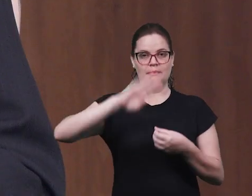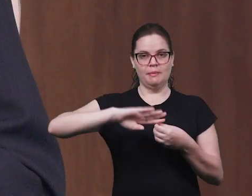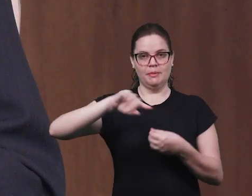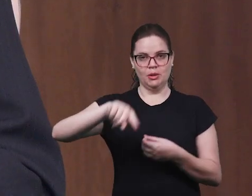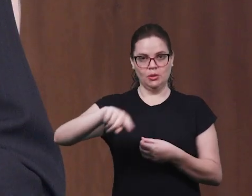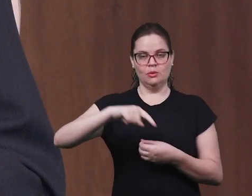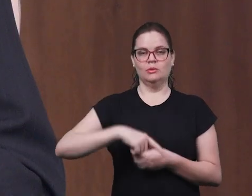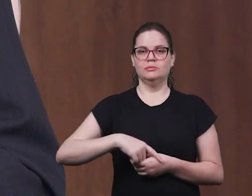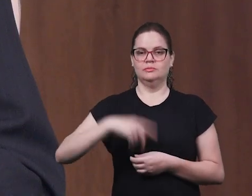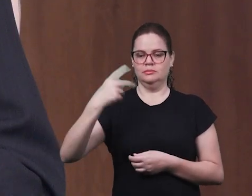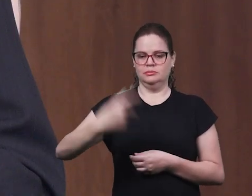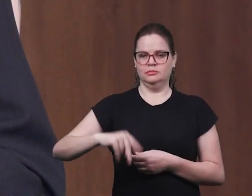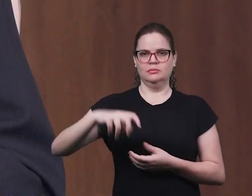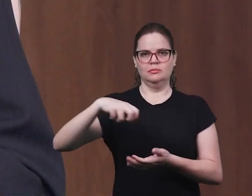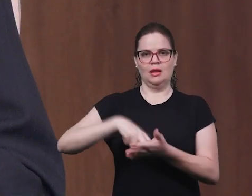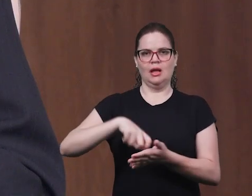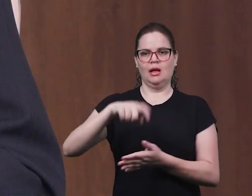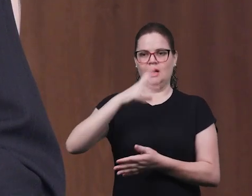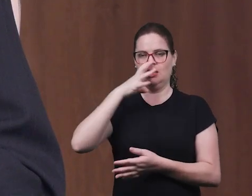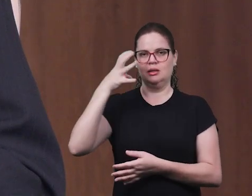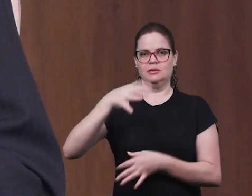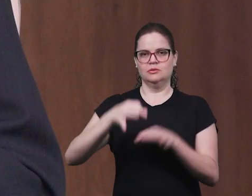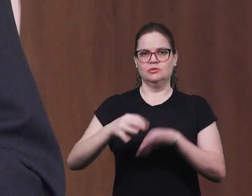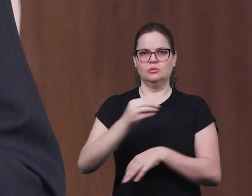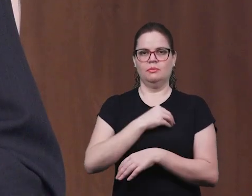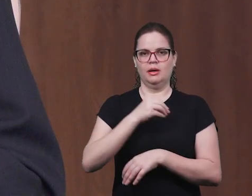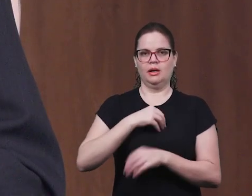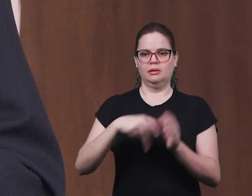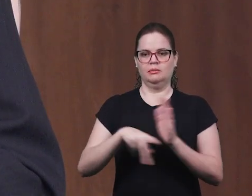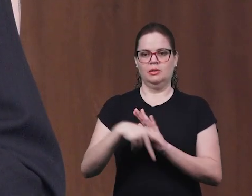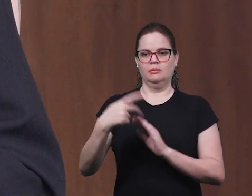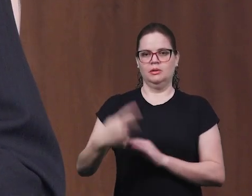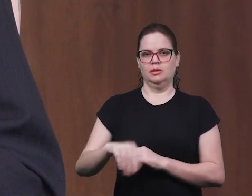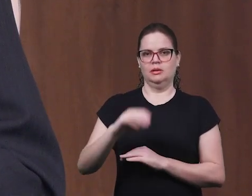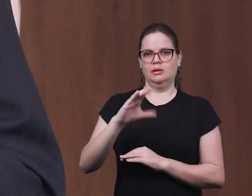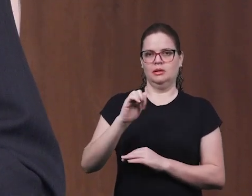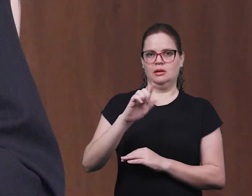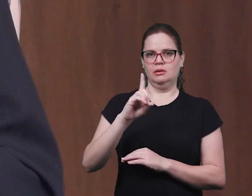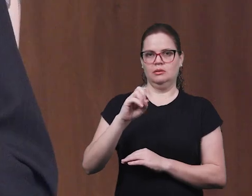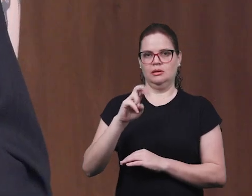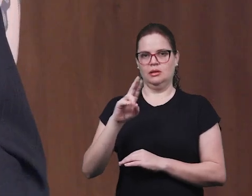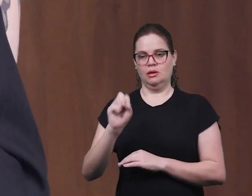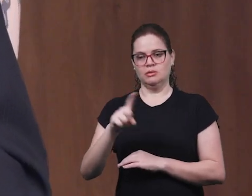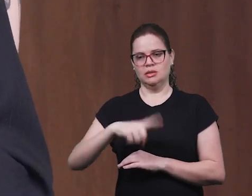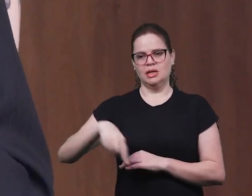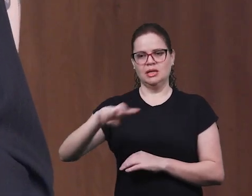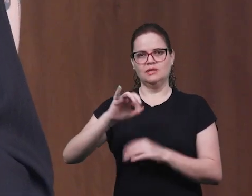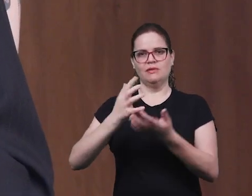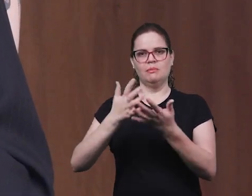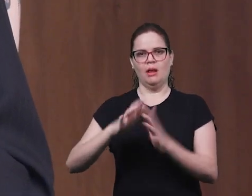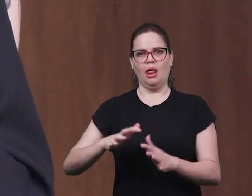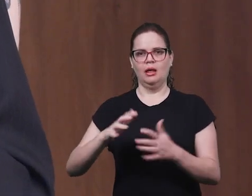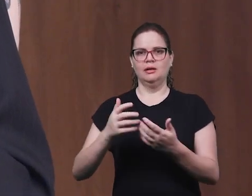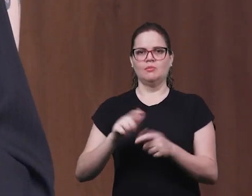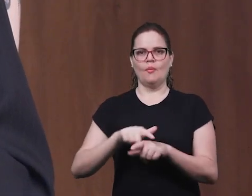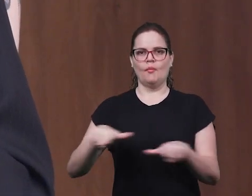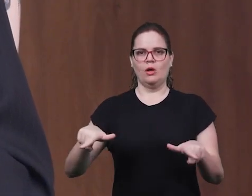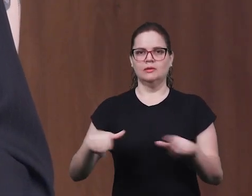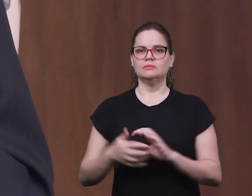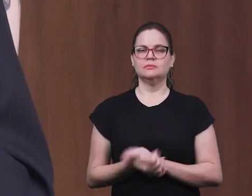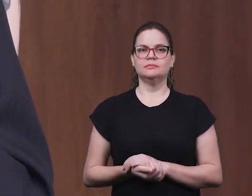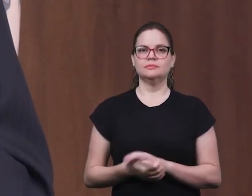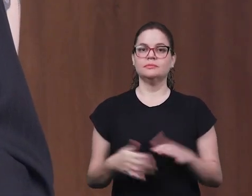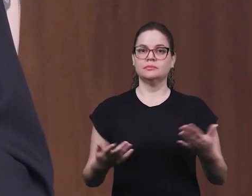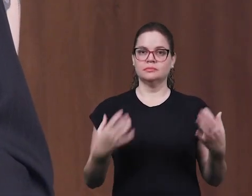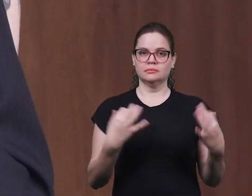nação, castigando toda a iniquidade dos caldeus, farei deles ruínas perpétuas. Então, exatamente, quando acabou